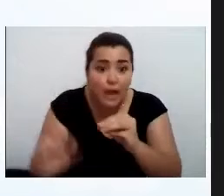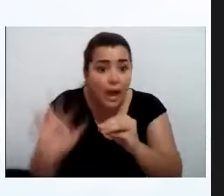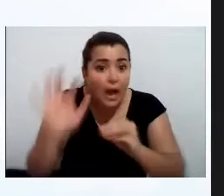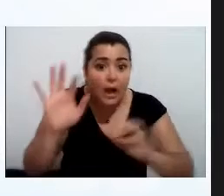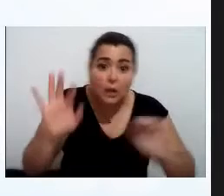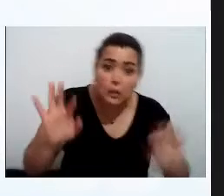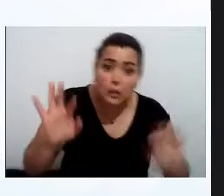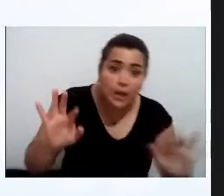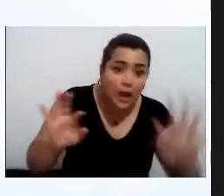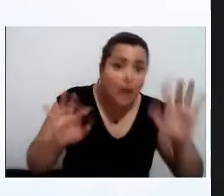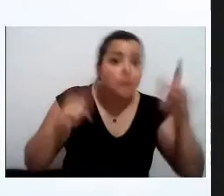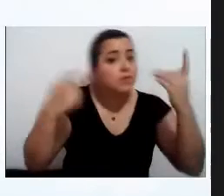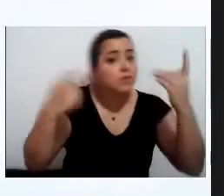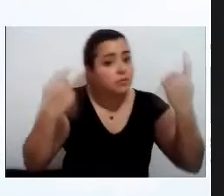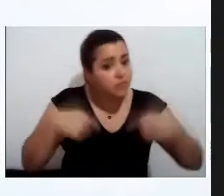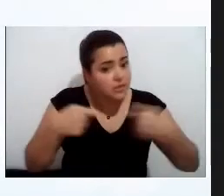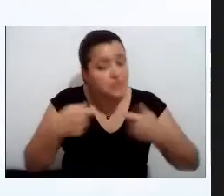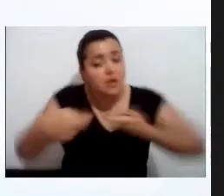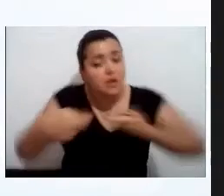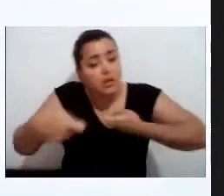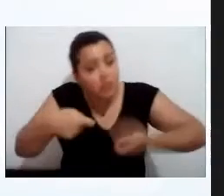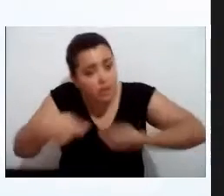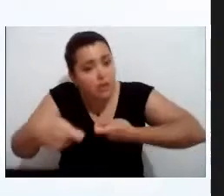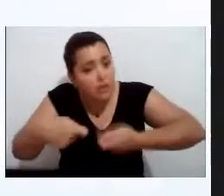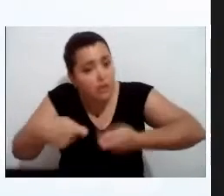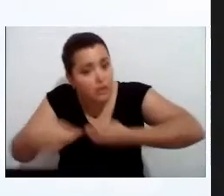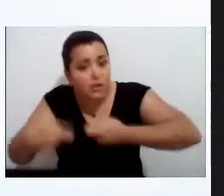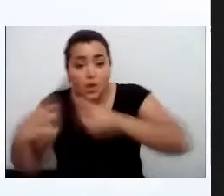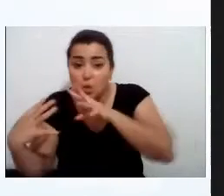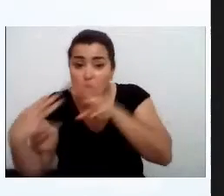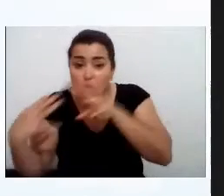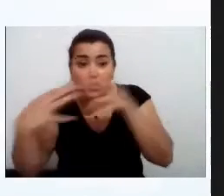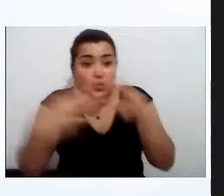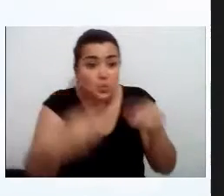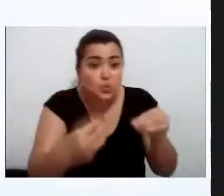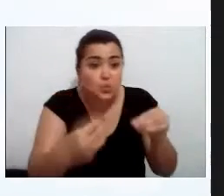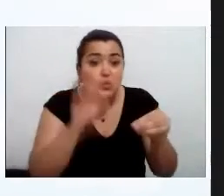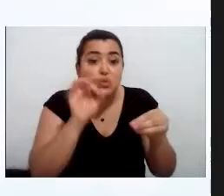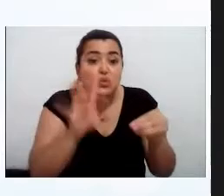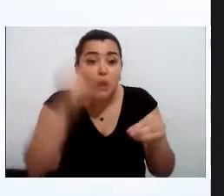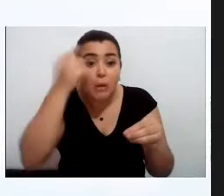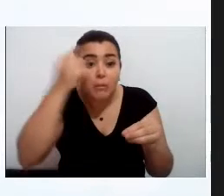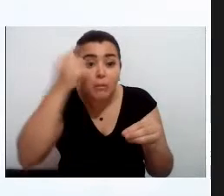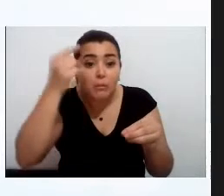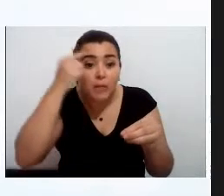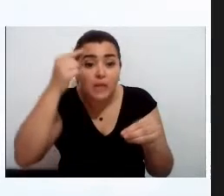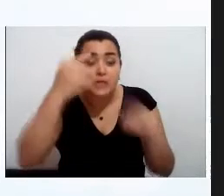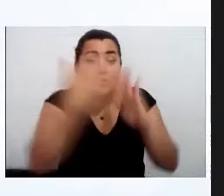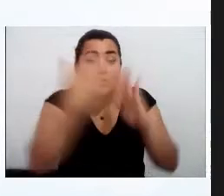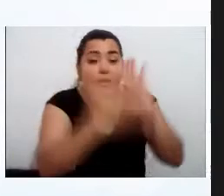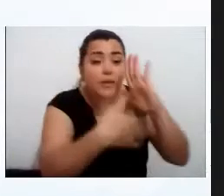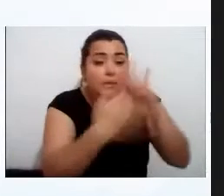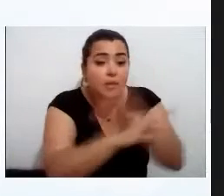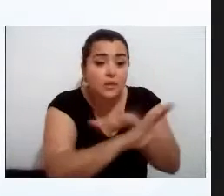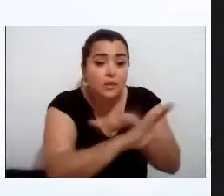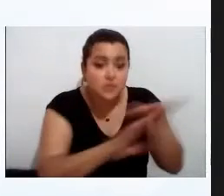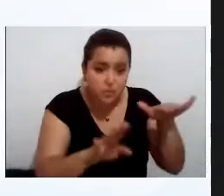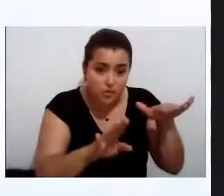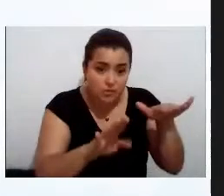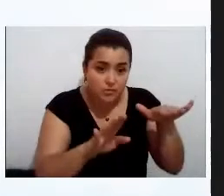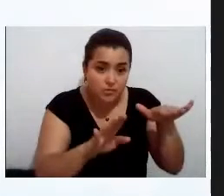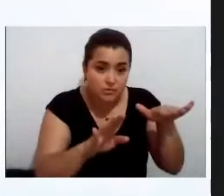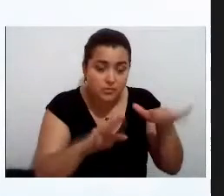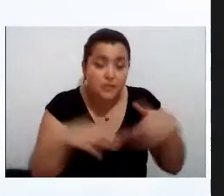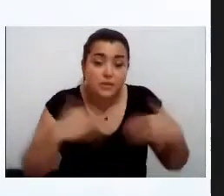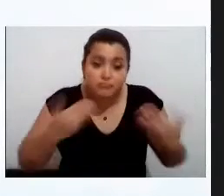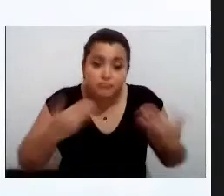negociada. Não existe essa negociação. É tudo a partir dos interesses exclusivos do mercado e do capital. Então,